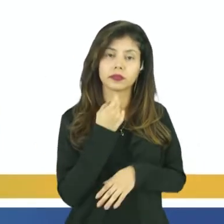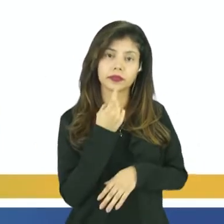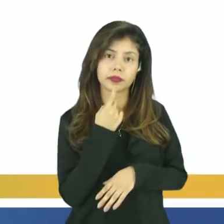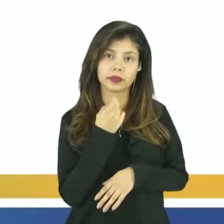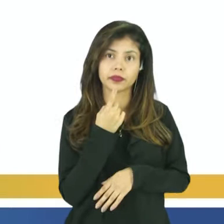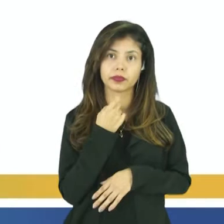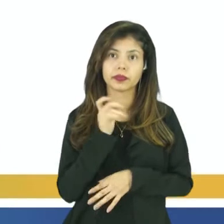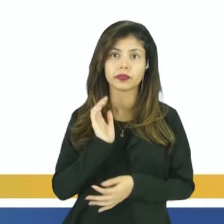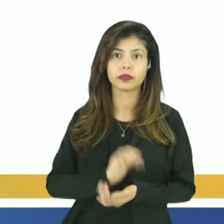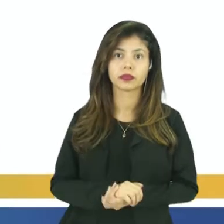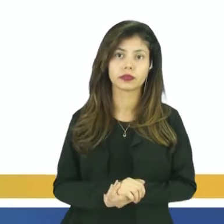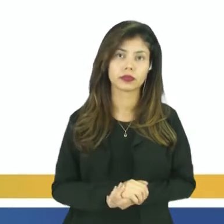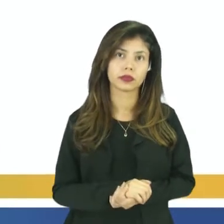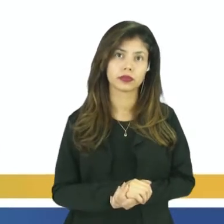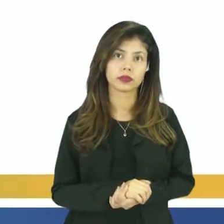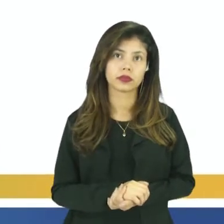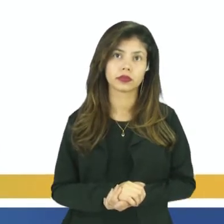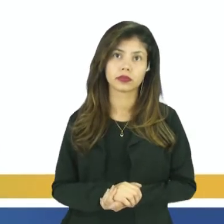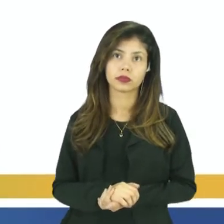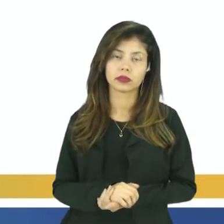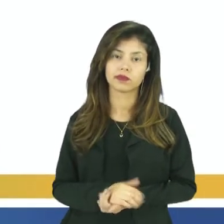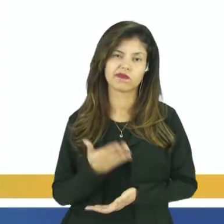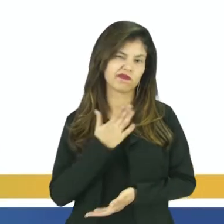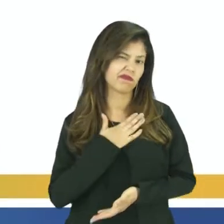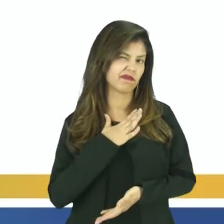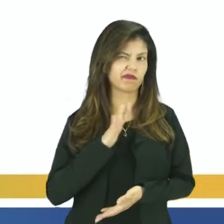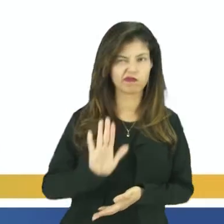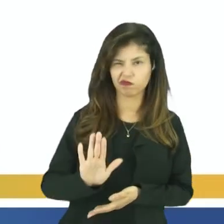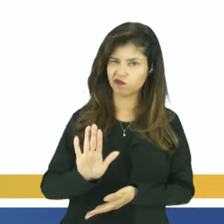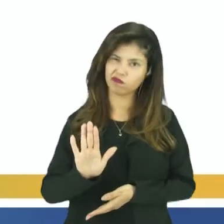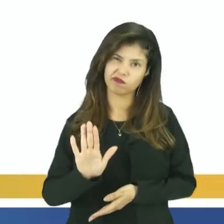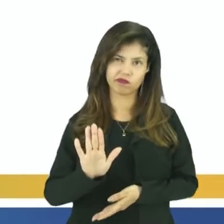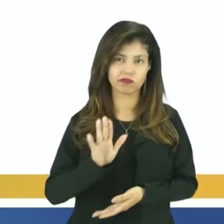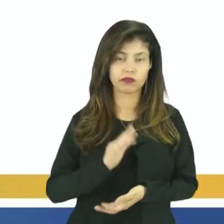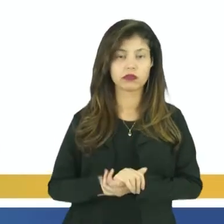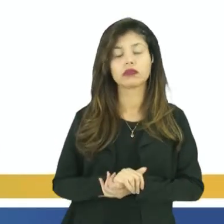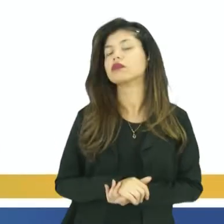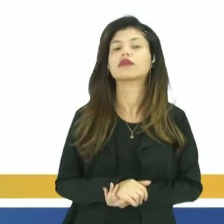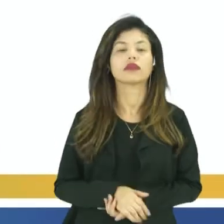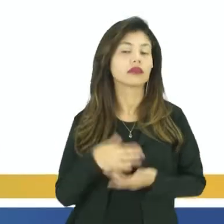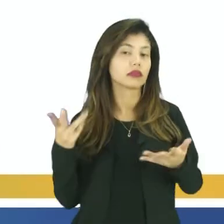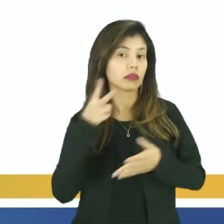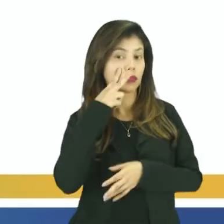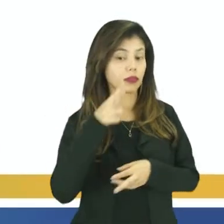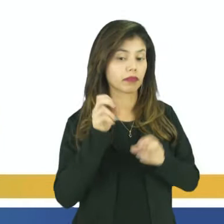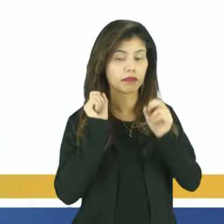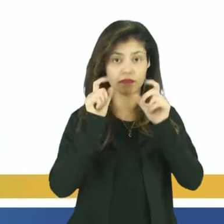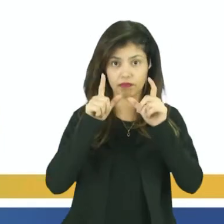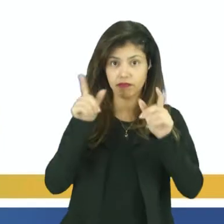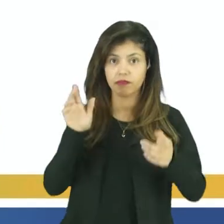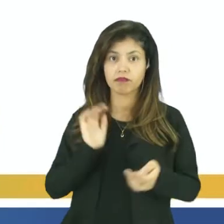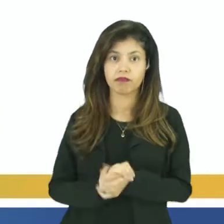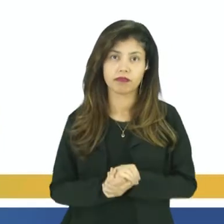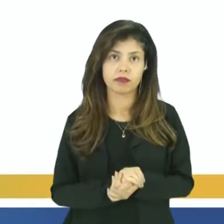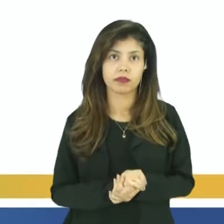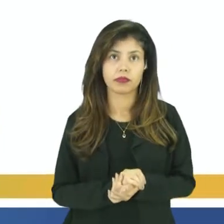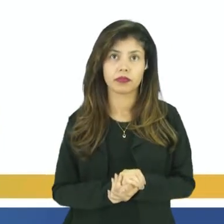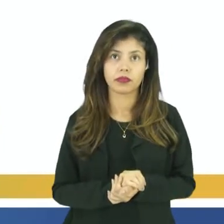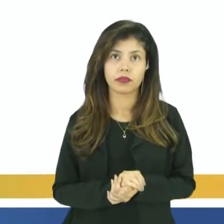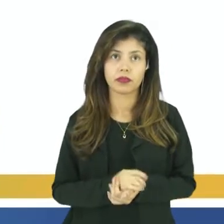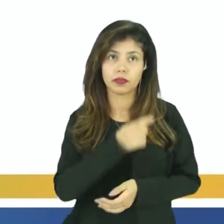cor vermelha, que é eu estou insatisfeito. Então, observe que no eixo